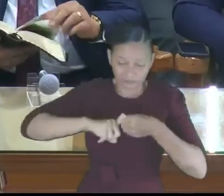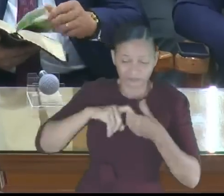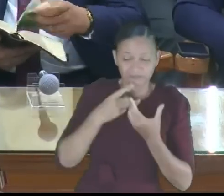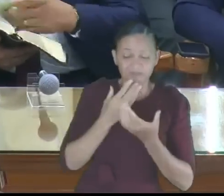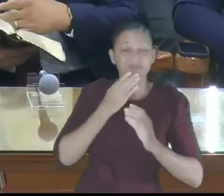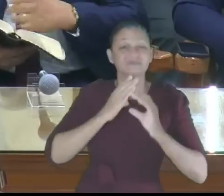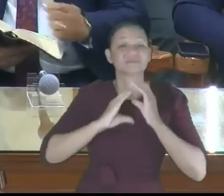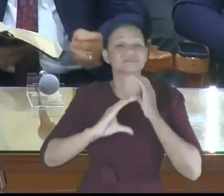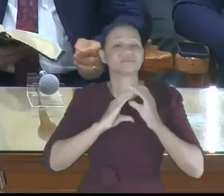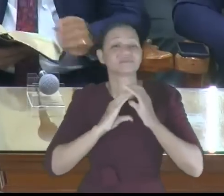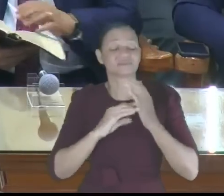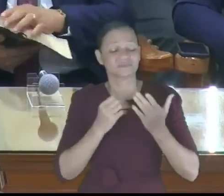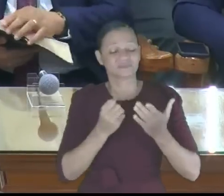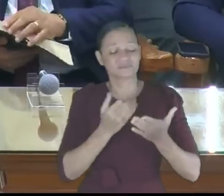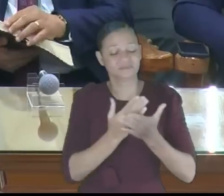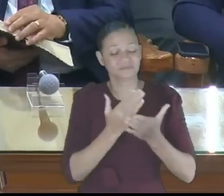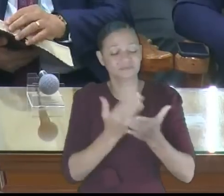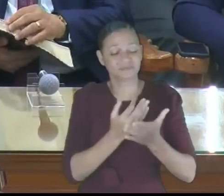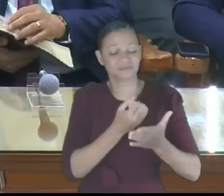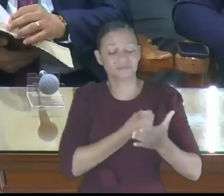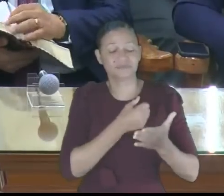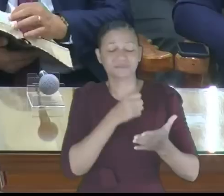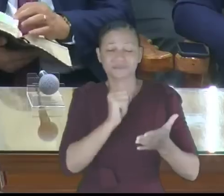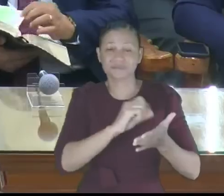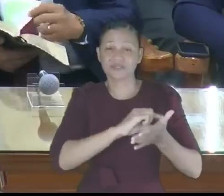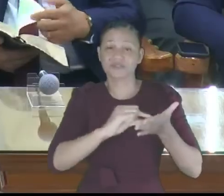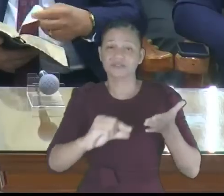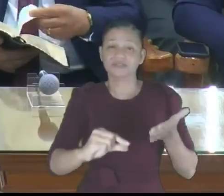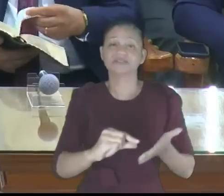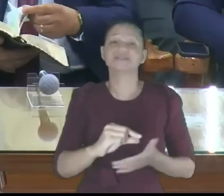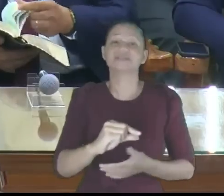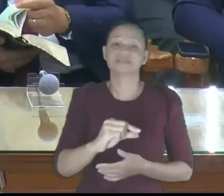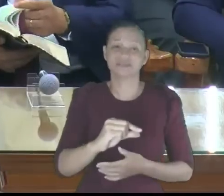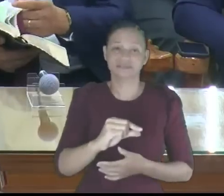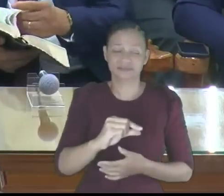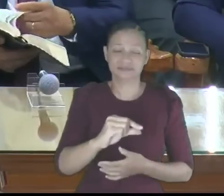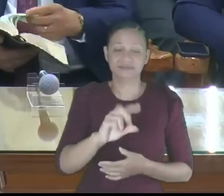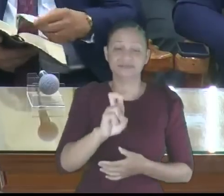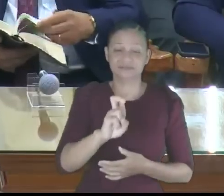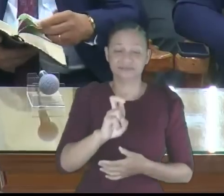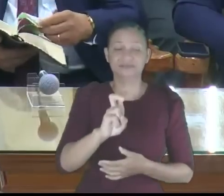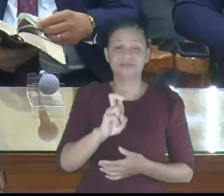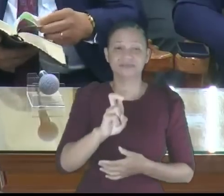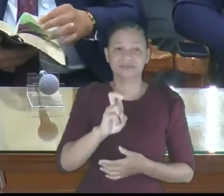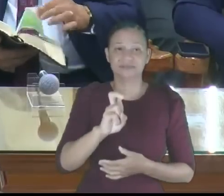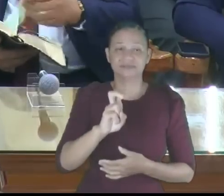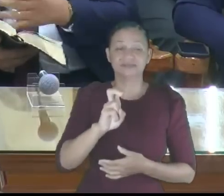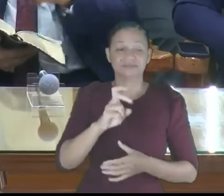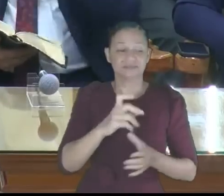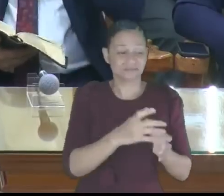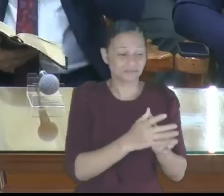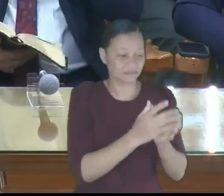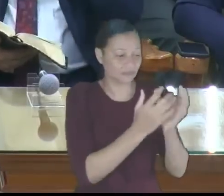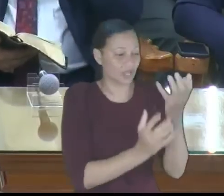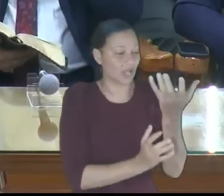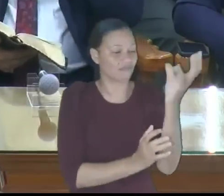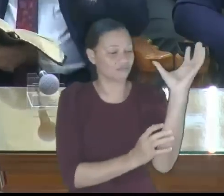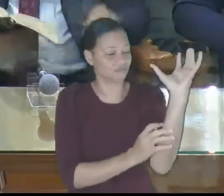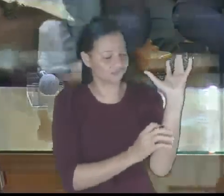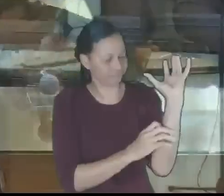8 e o versículo de número 5, debaixo de uma macieira. Prosseguindo, por